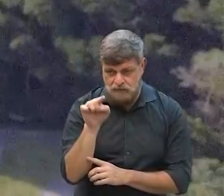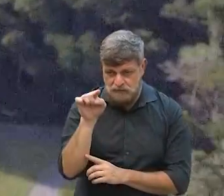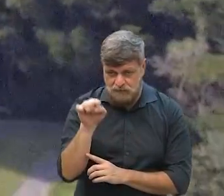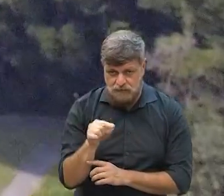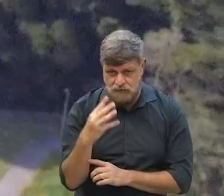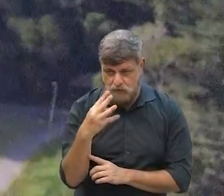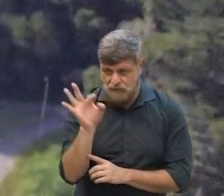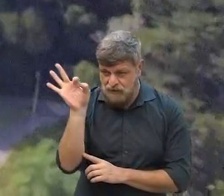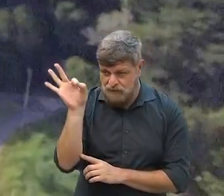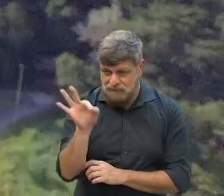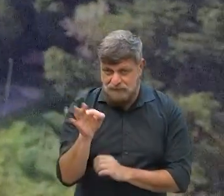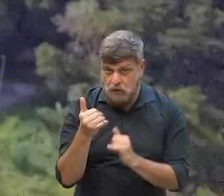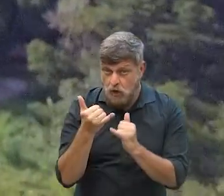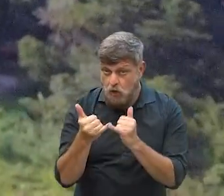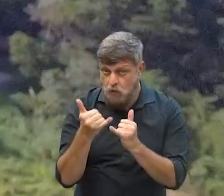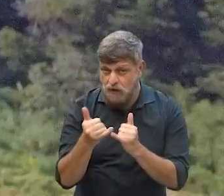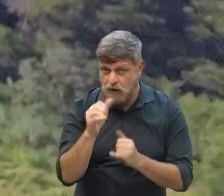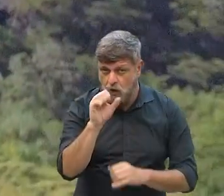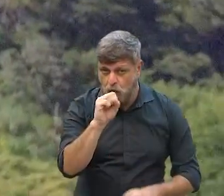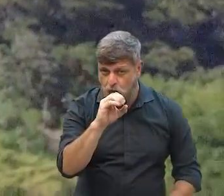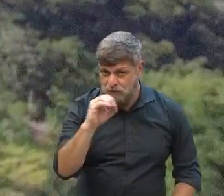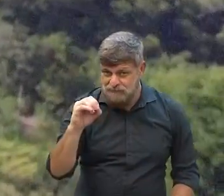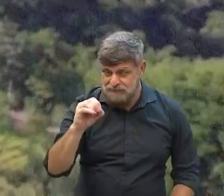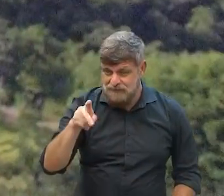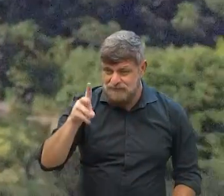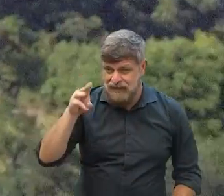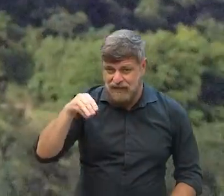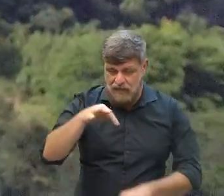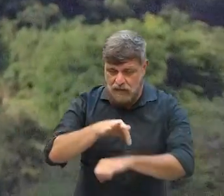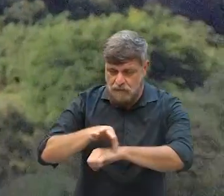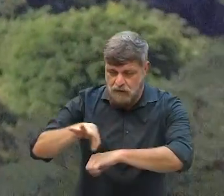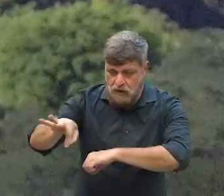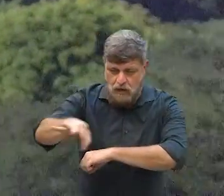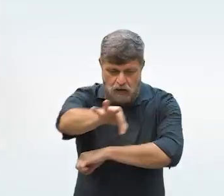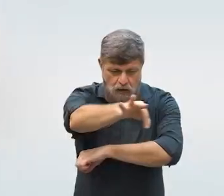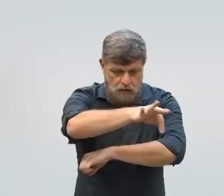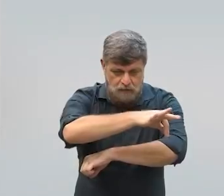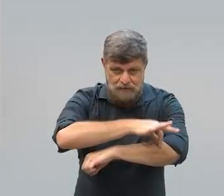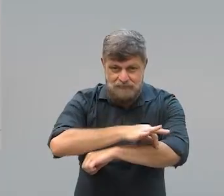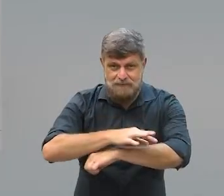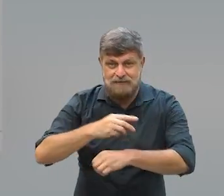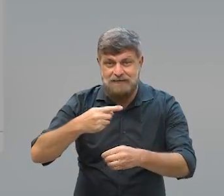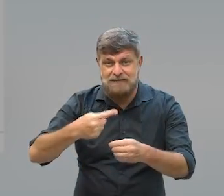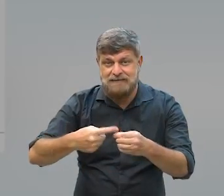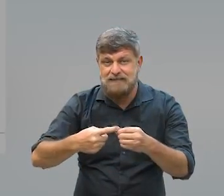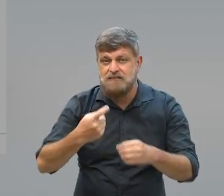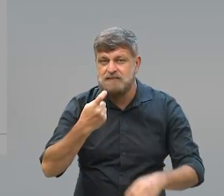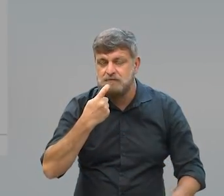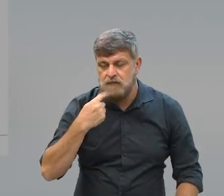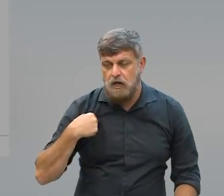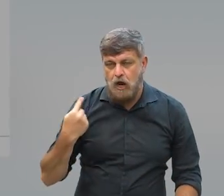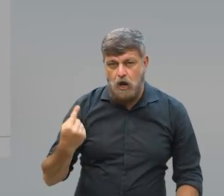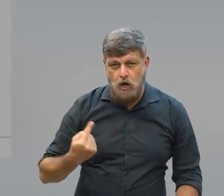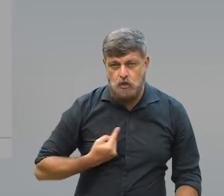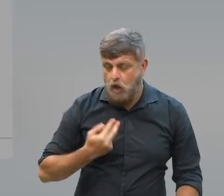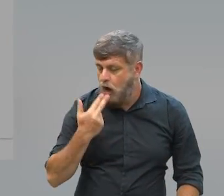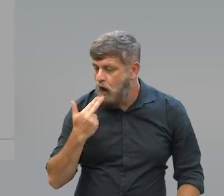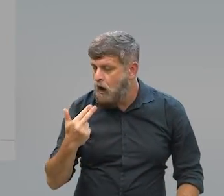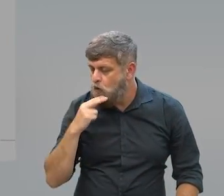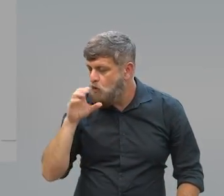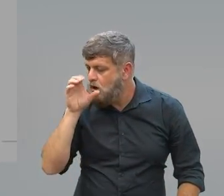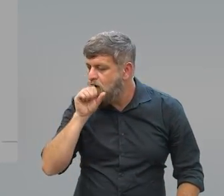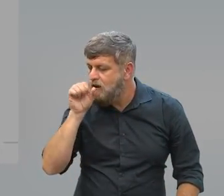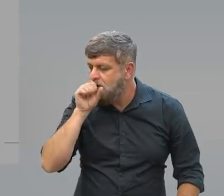14,4% dos quase 800 quilômetros quadrados de Campinas. O município está na faixa laranja, que